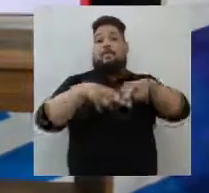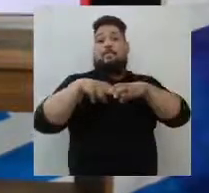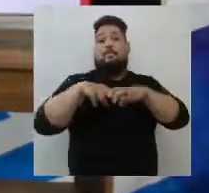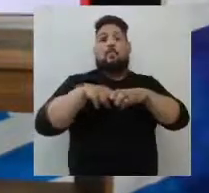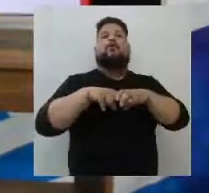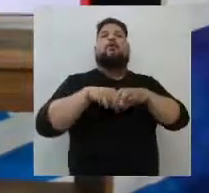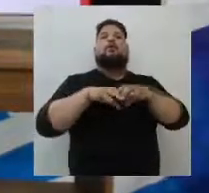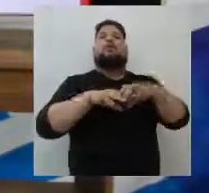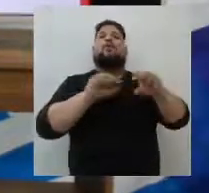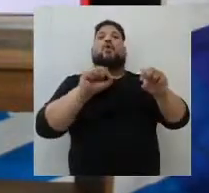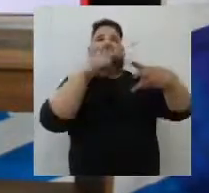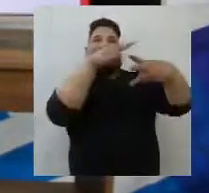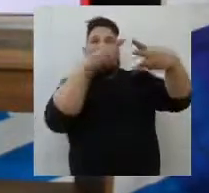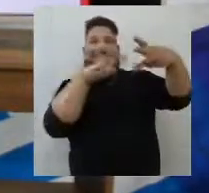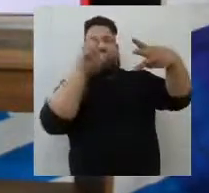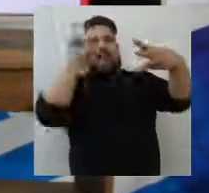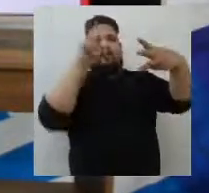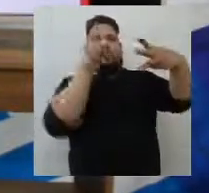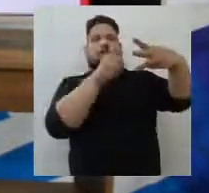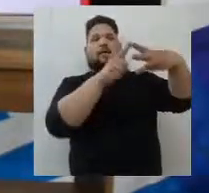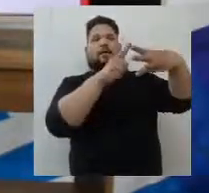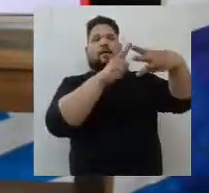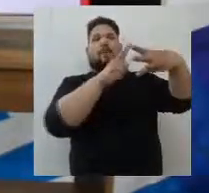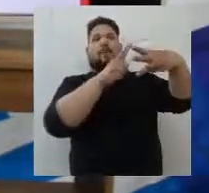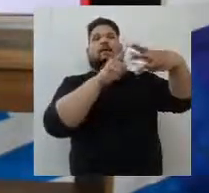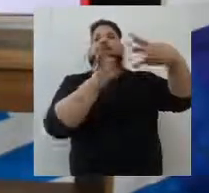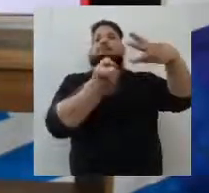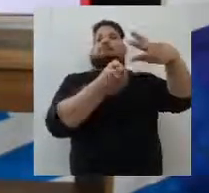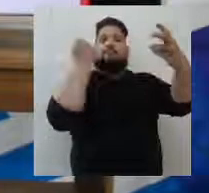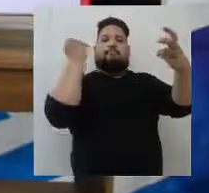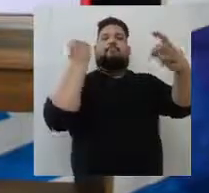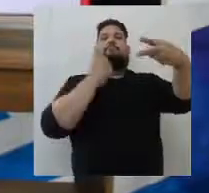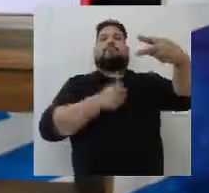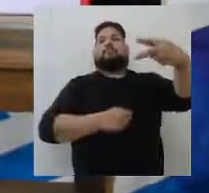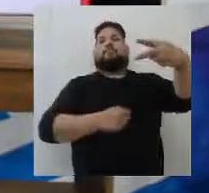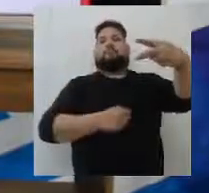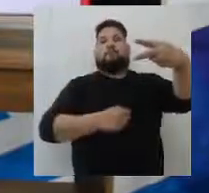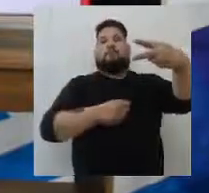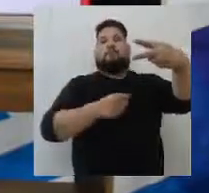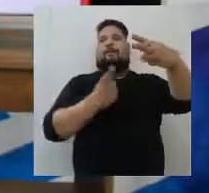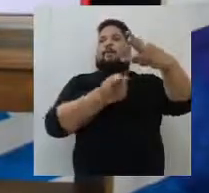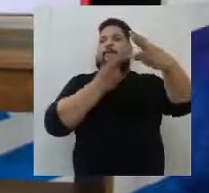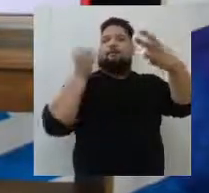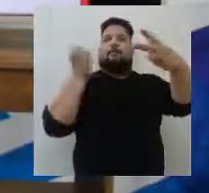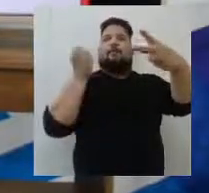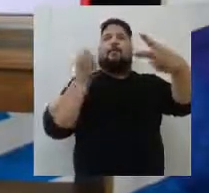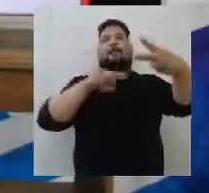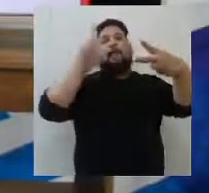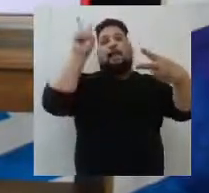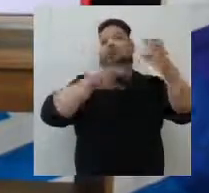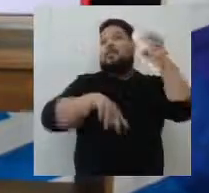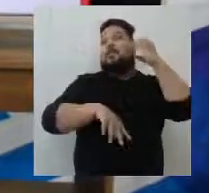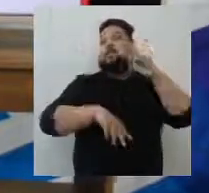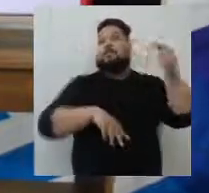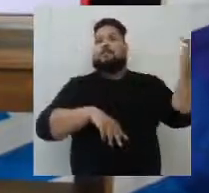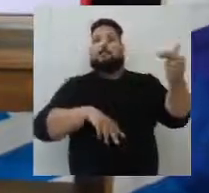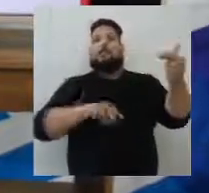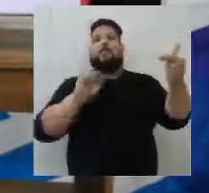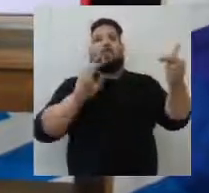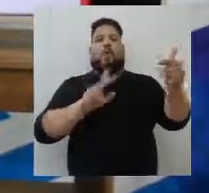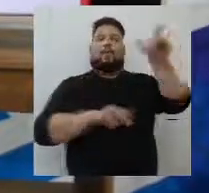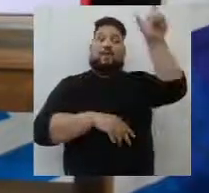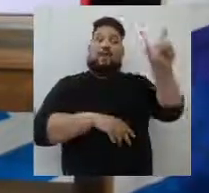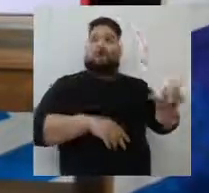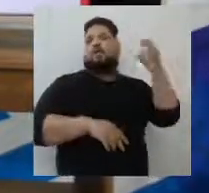das pernas do tripé. Tá ruim para Dom Pedro, não tá? Dom Pedro II, tá? Quando eu estou falando aqui Dom Pedro, eu estou falando